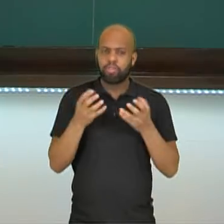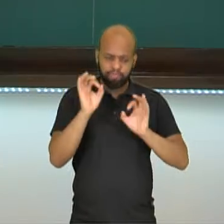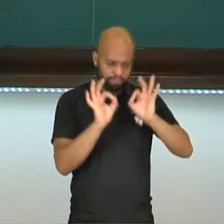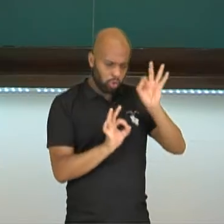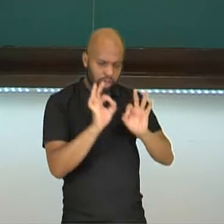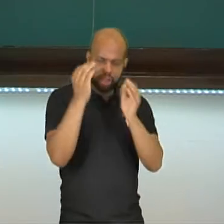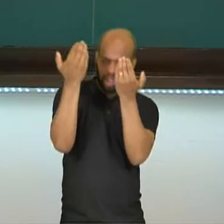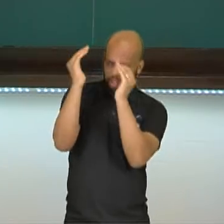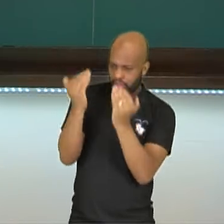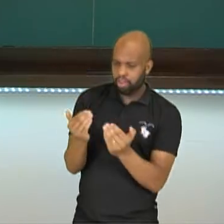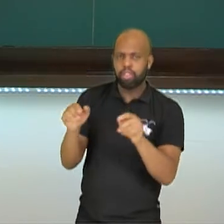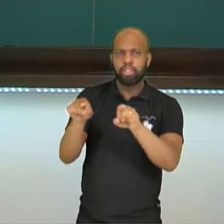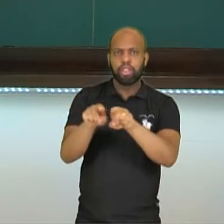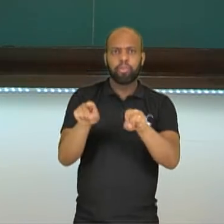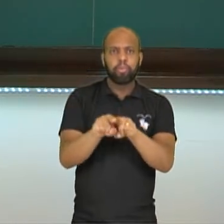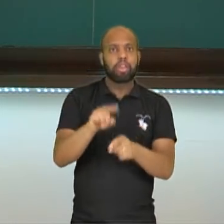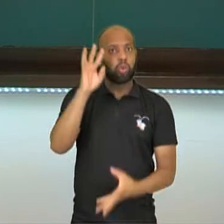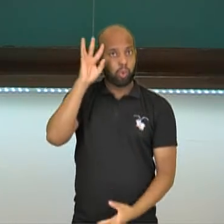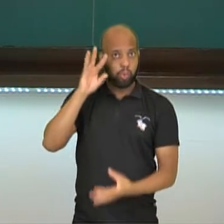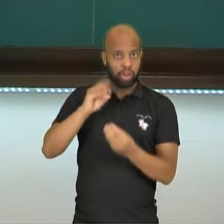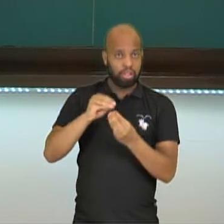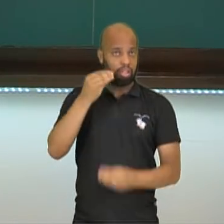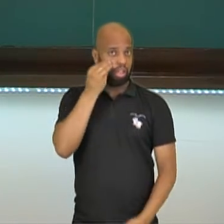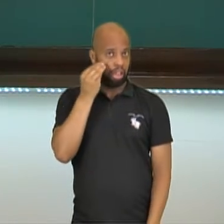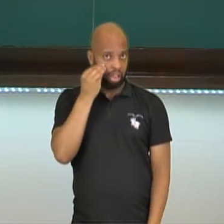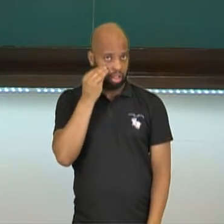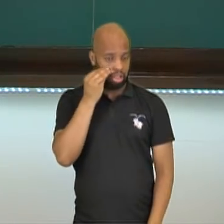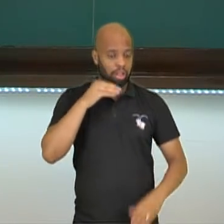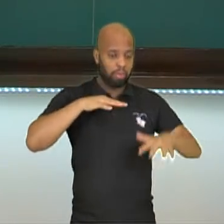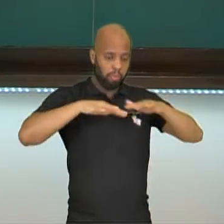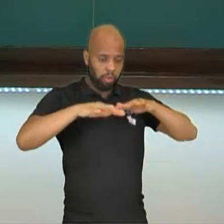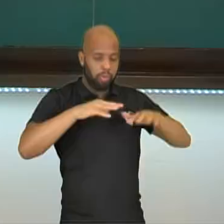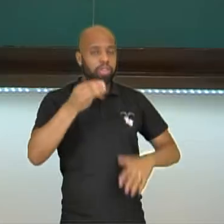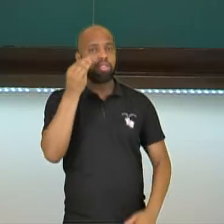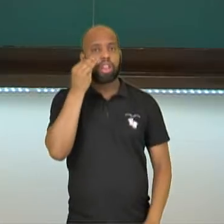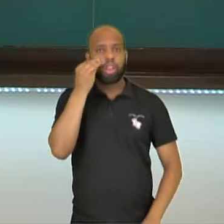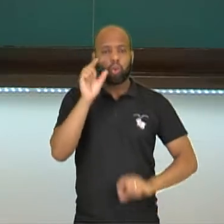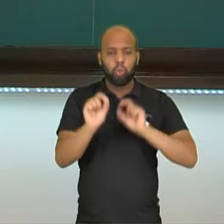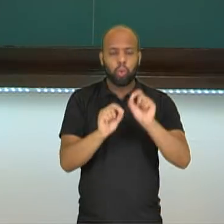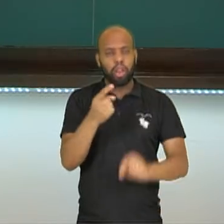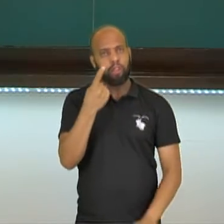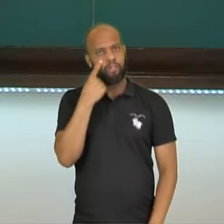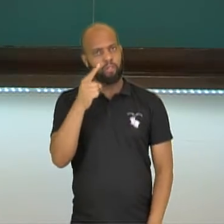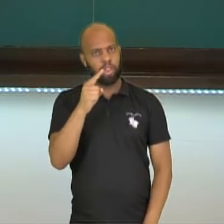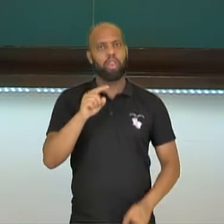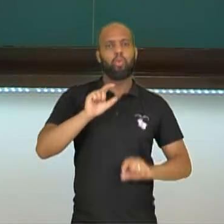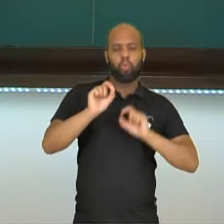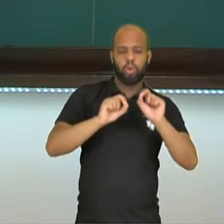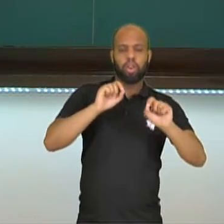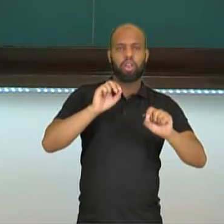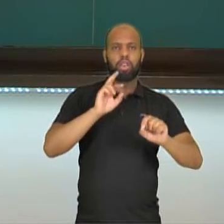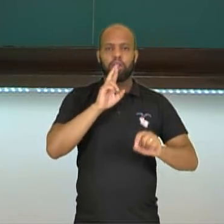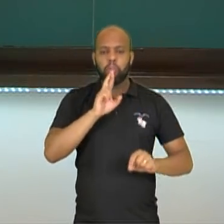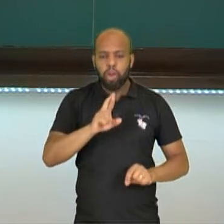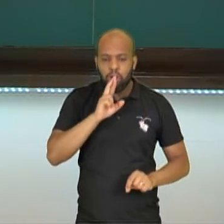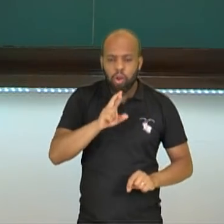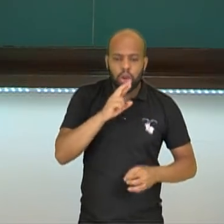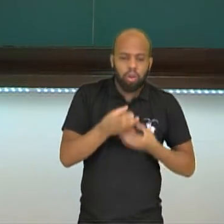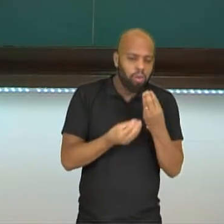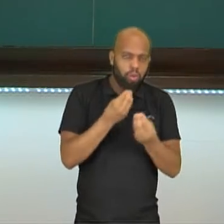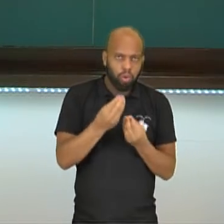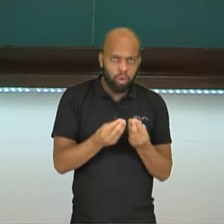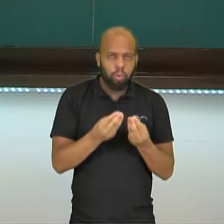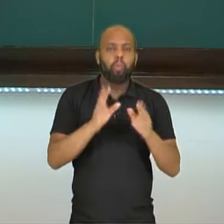tenta analisar, ela tenta compreender o movimento para poder prever os resultados posteriores a ele, certo? Então, por